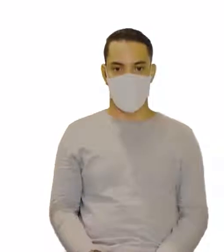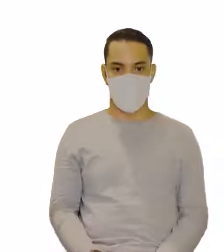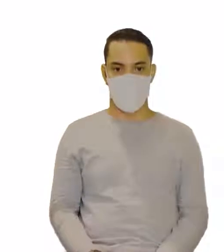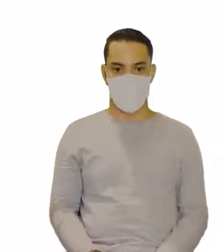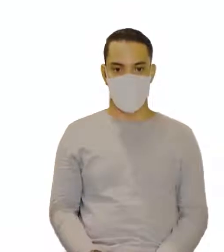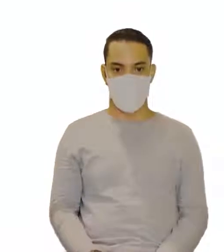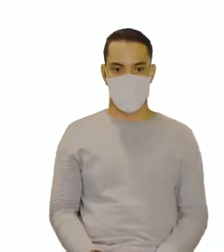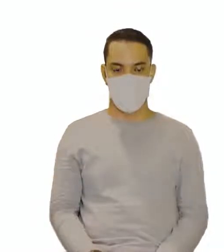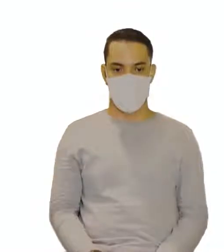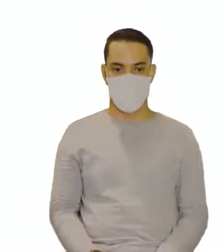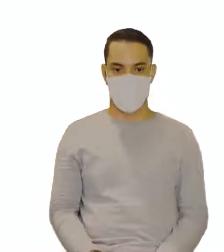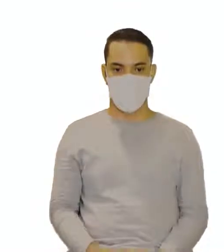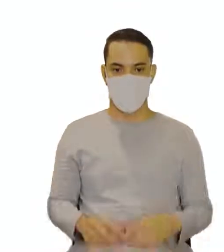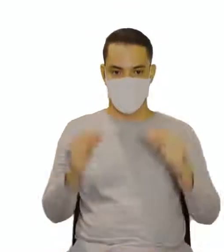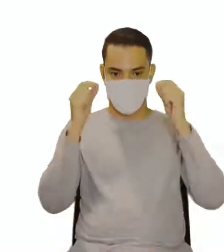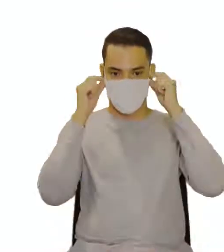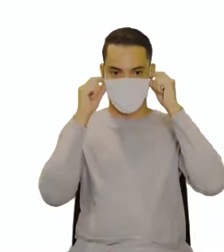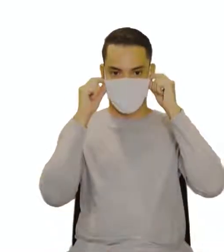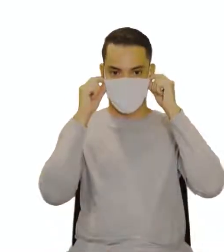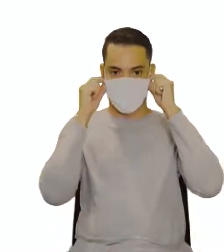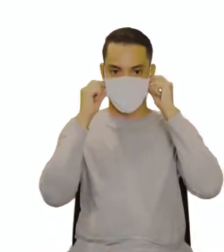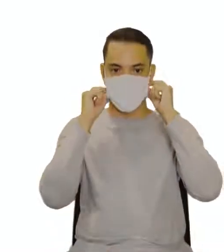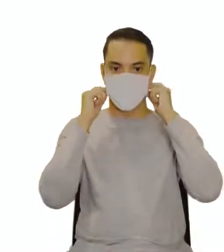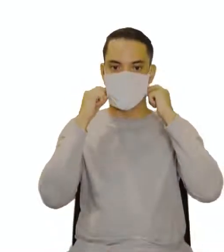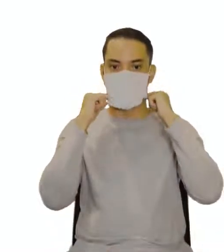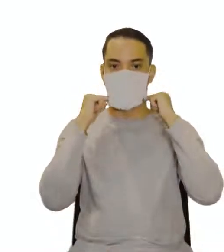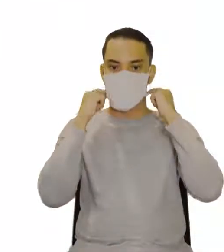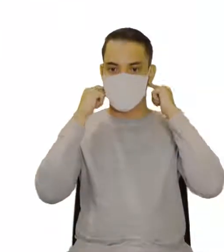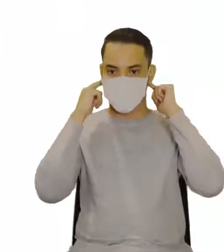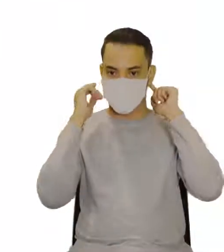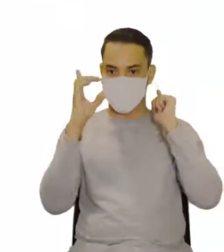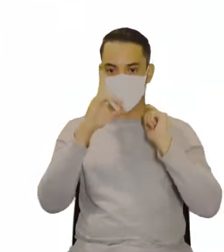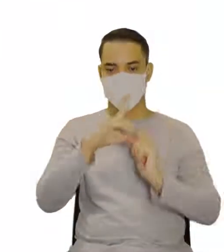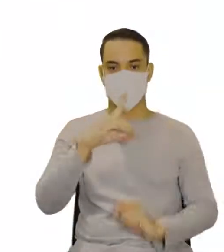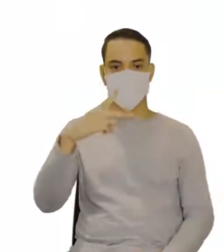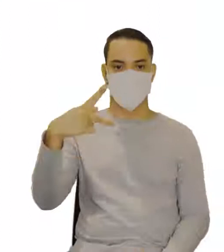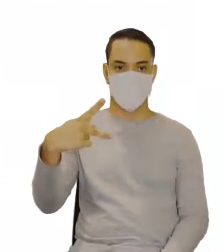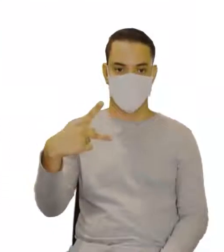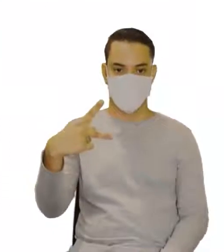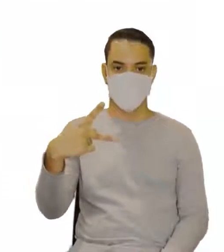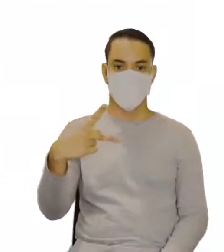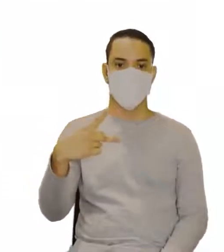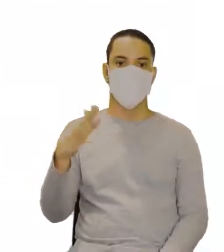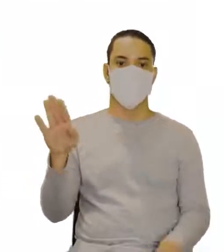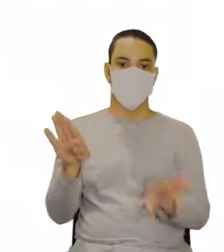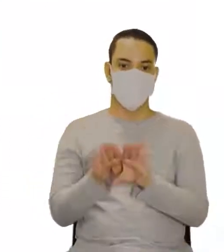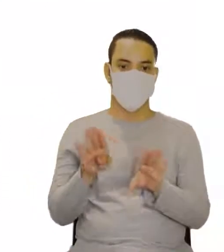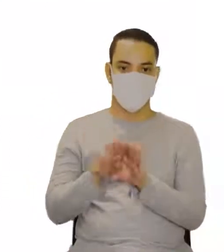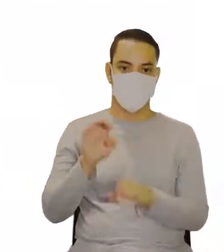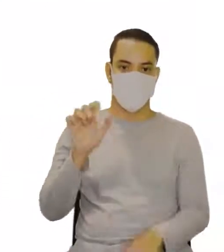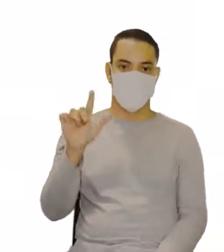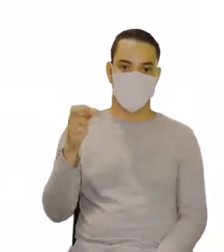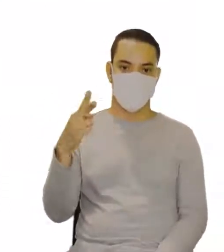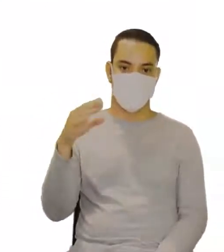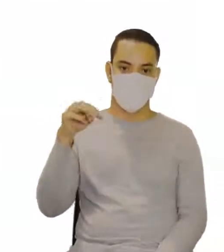ok? Então tá aqui, ó, DDP equivalente, eletromotriz